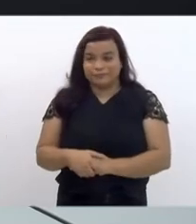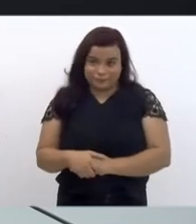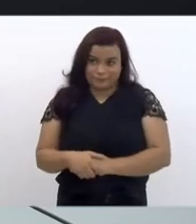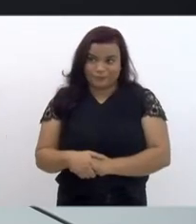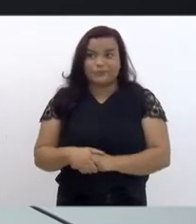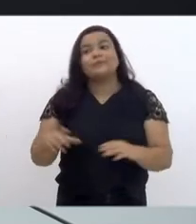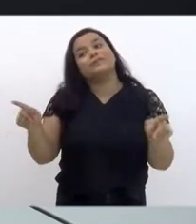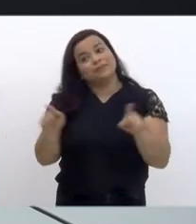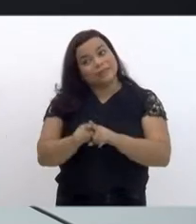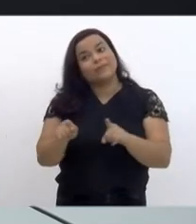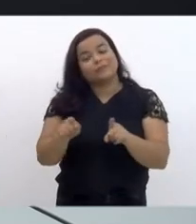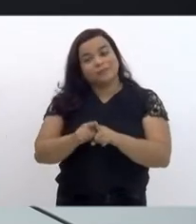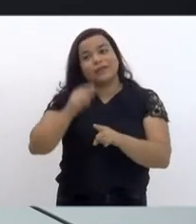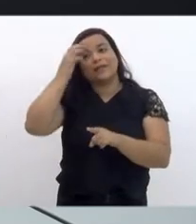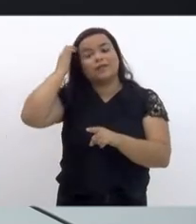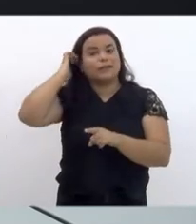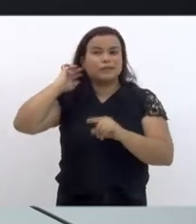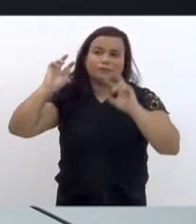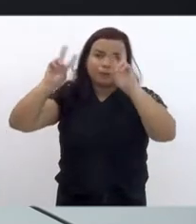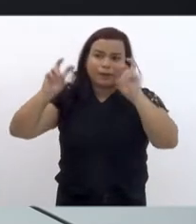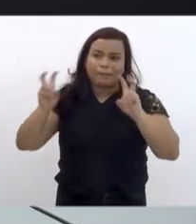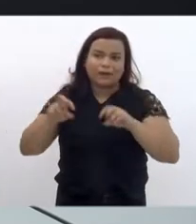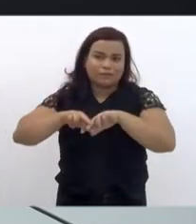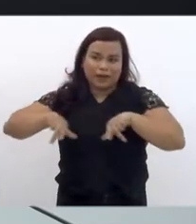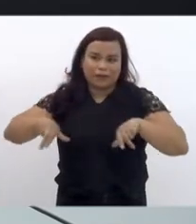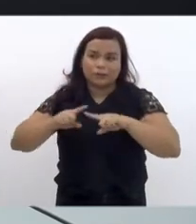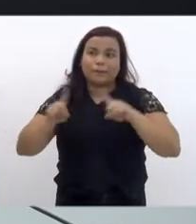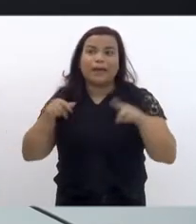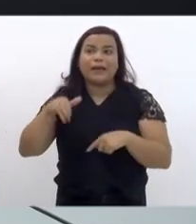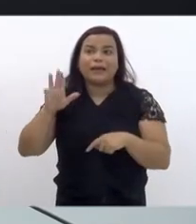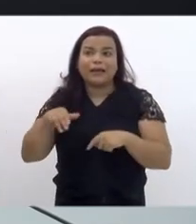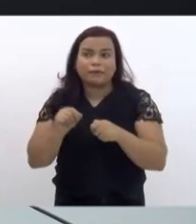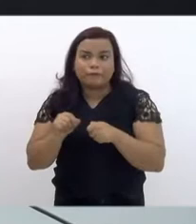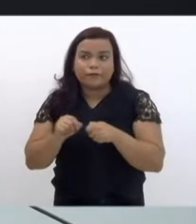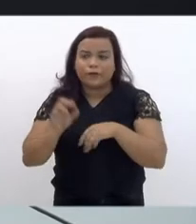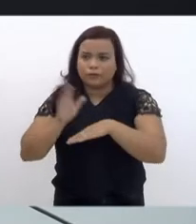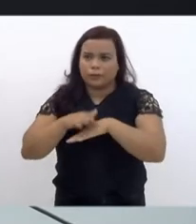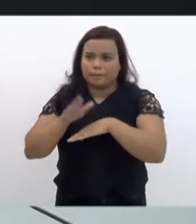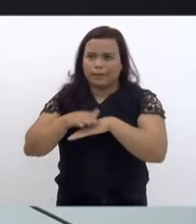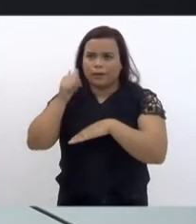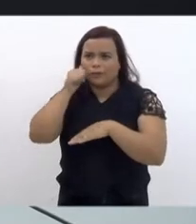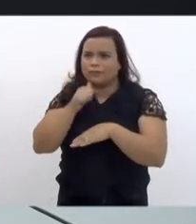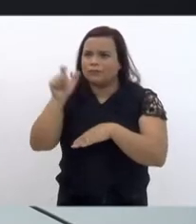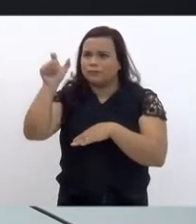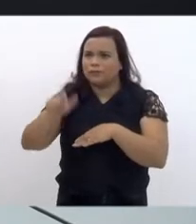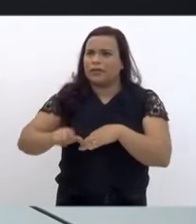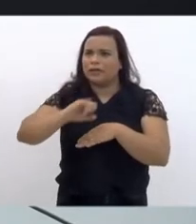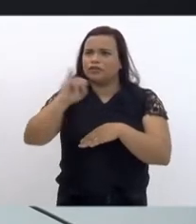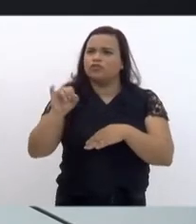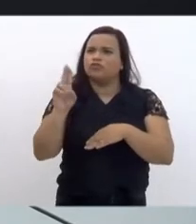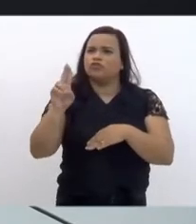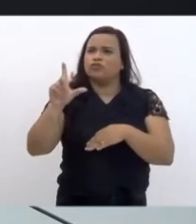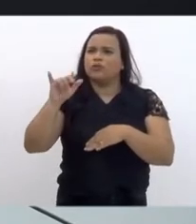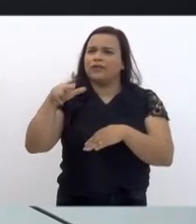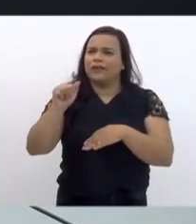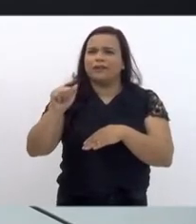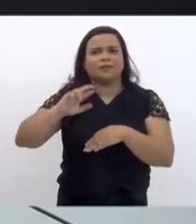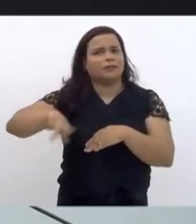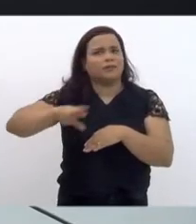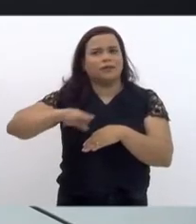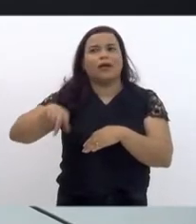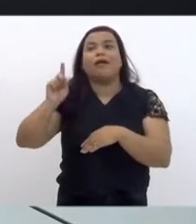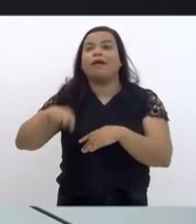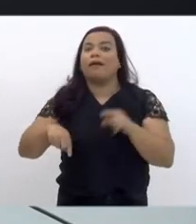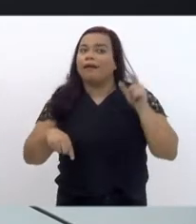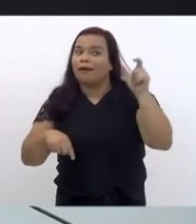Além de outras questões, mas claro que quem fez isso não foi a doutora Juliana, foi o nosso Marcelo Queiroga. Agora